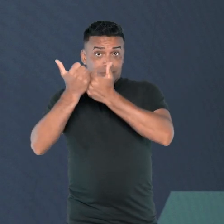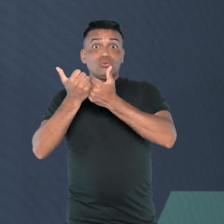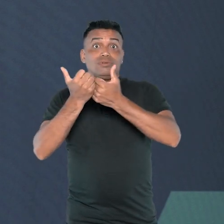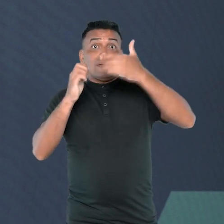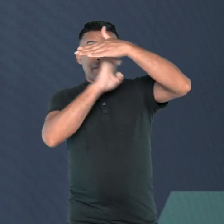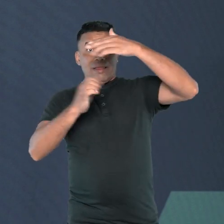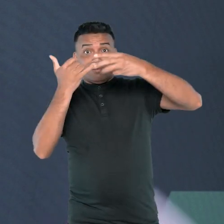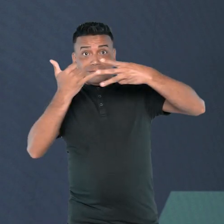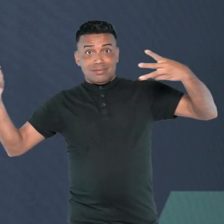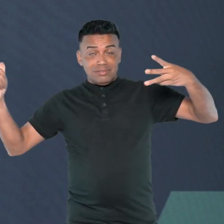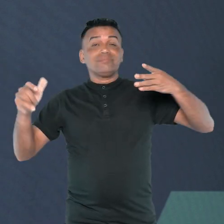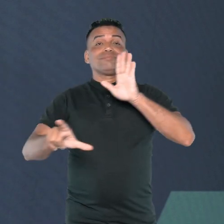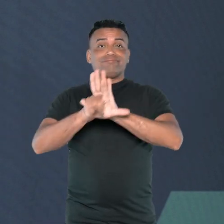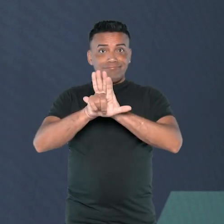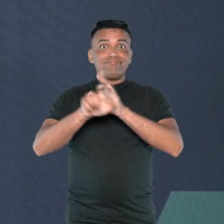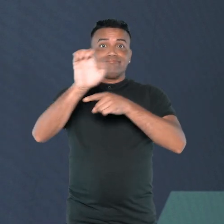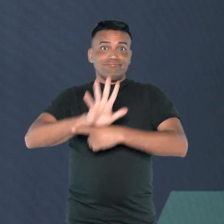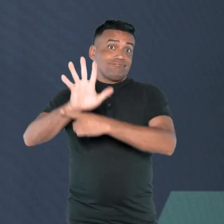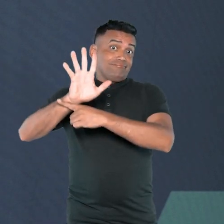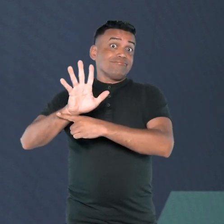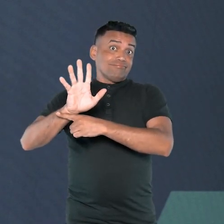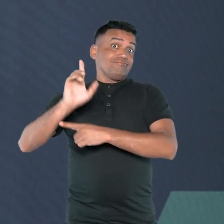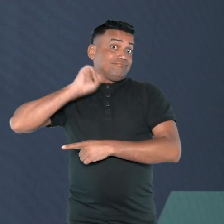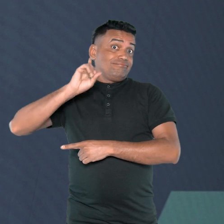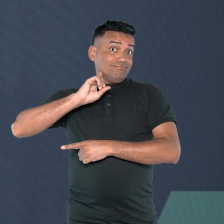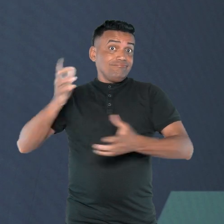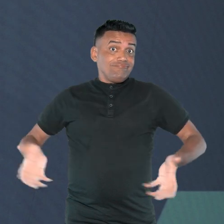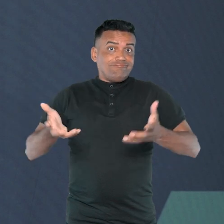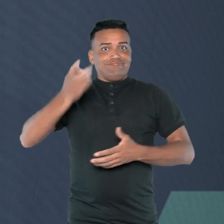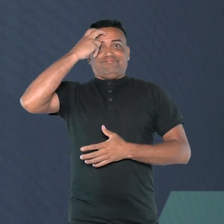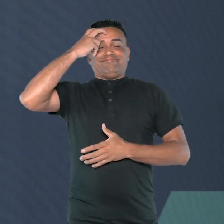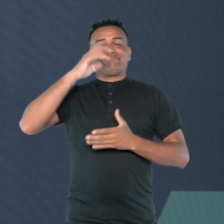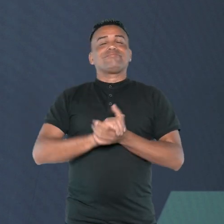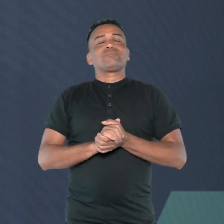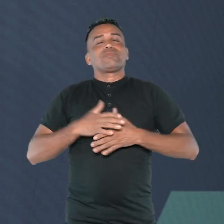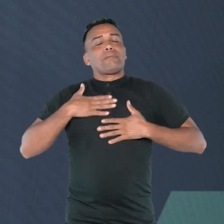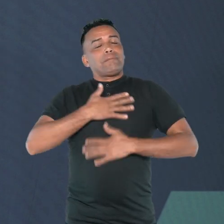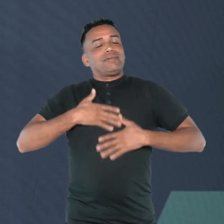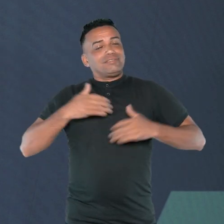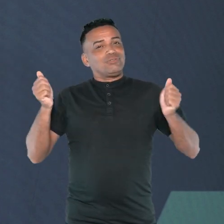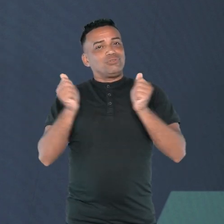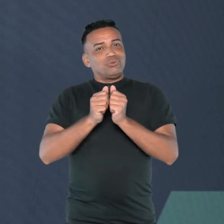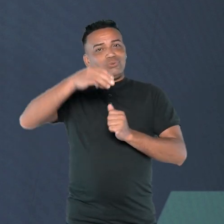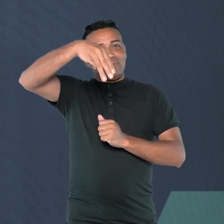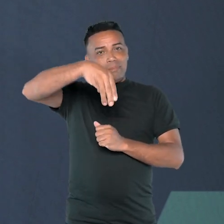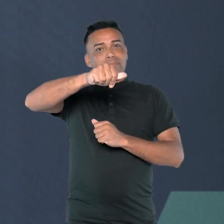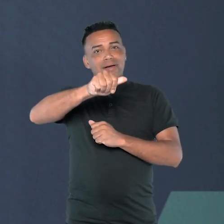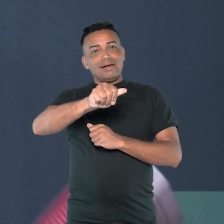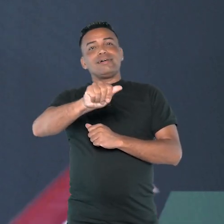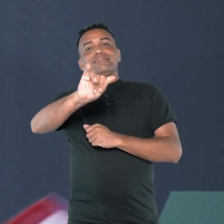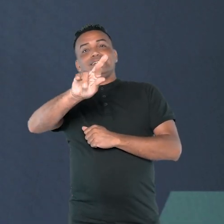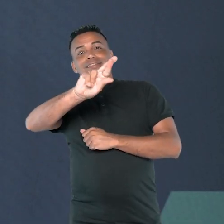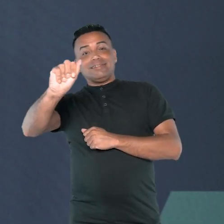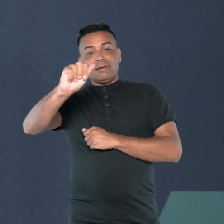Incentivo, Lei Estadual de Incentivo à Cultura. Tenho o prazer de estar aqui com a Maíra Moreira hoje